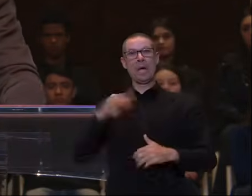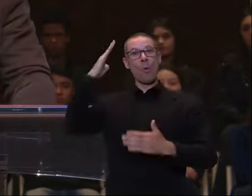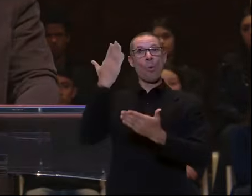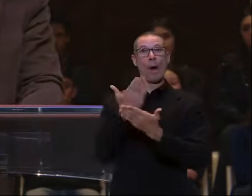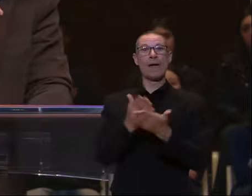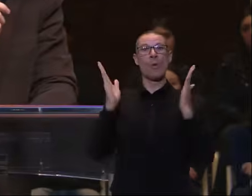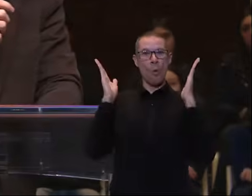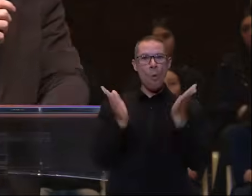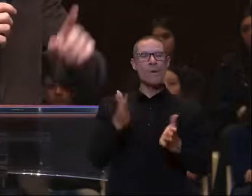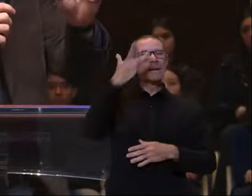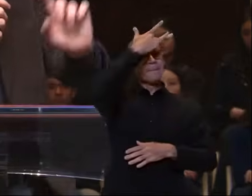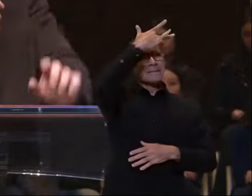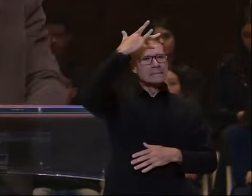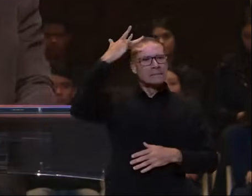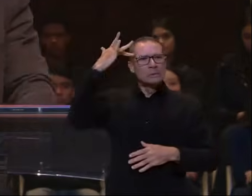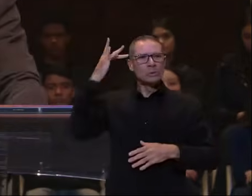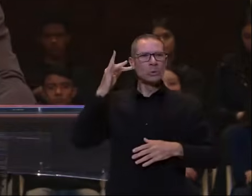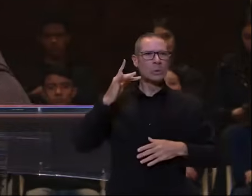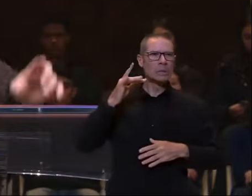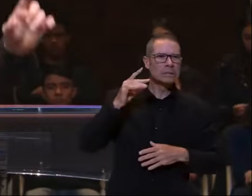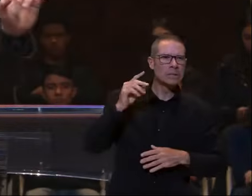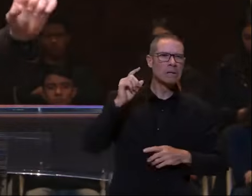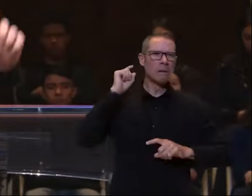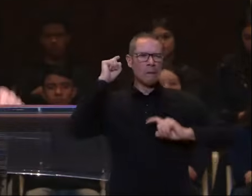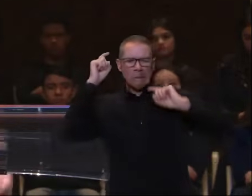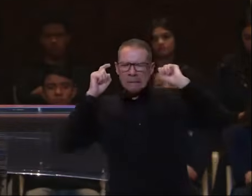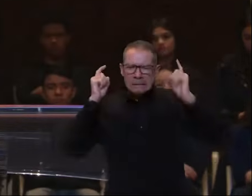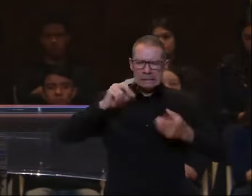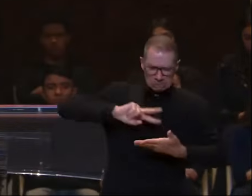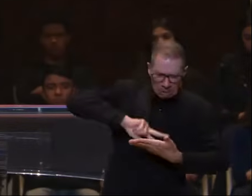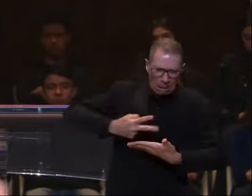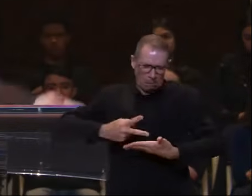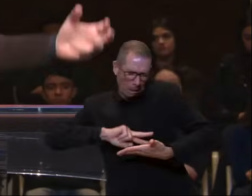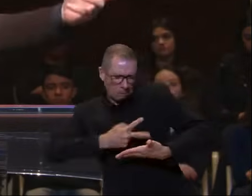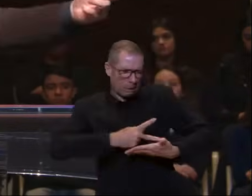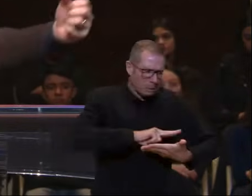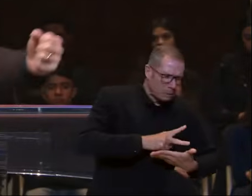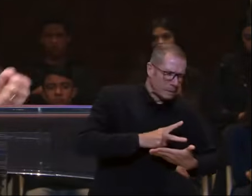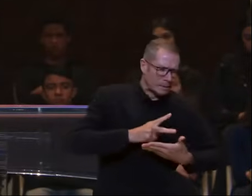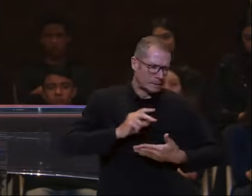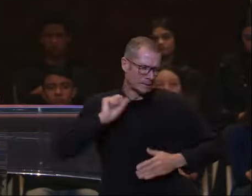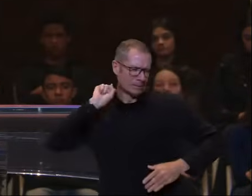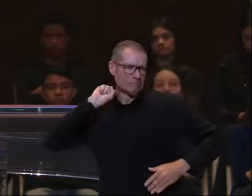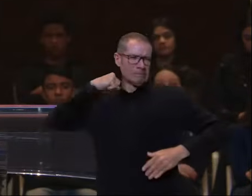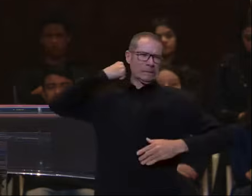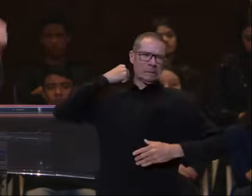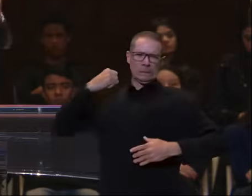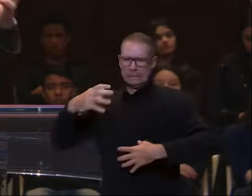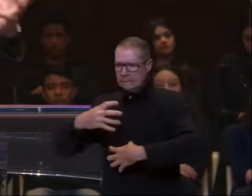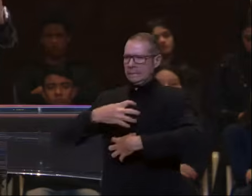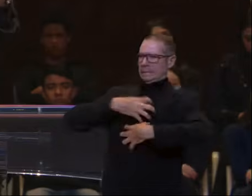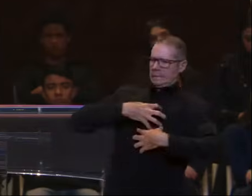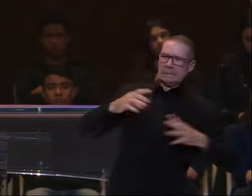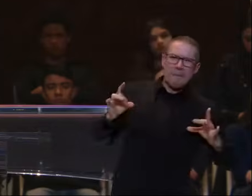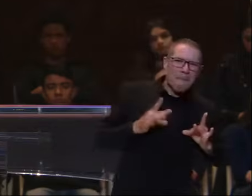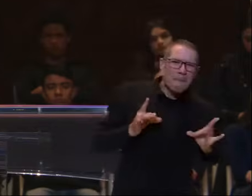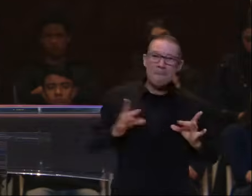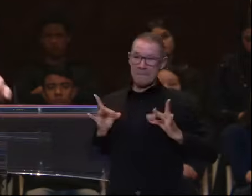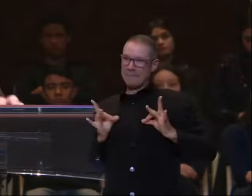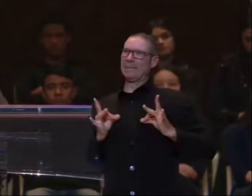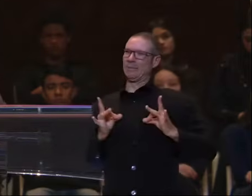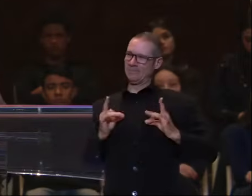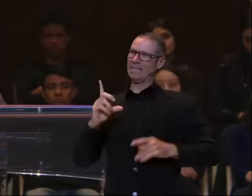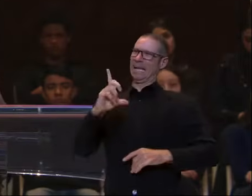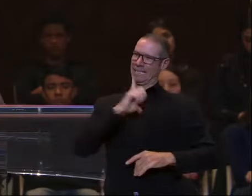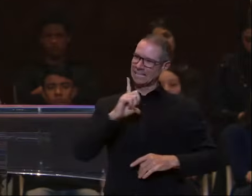hoje pessoas perdem o sono, se sentem oprimidas, se sentem perturbadas. Ainda existe no nosso